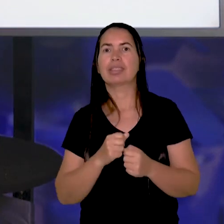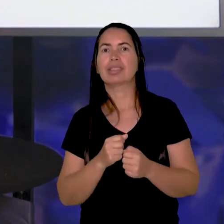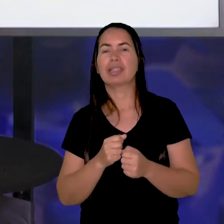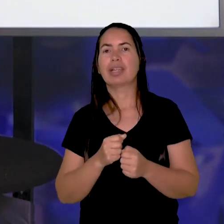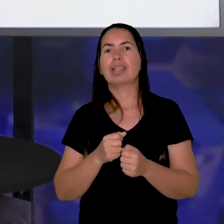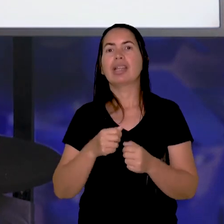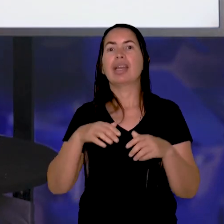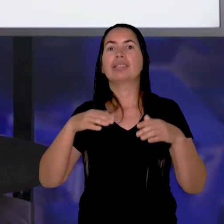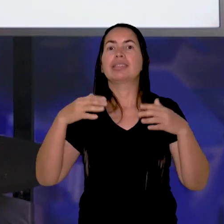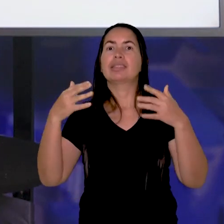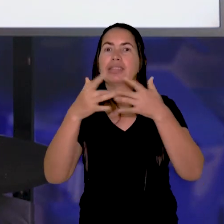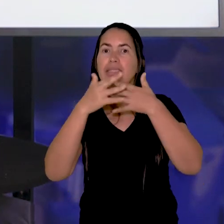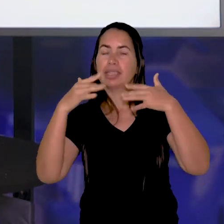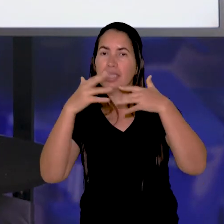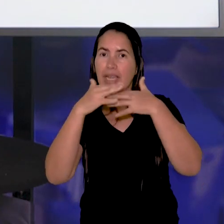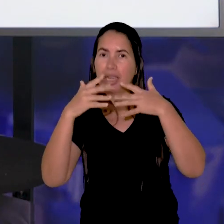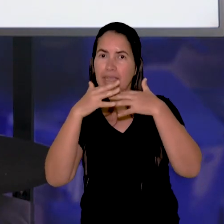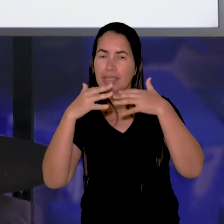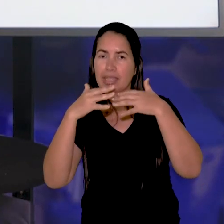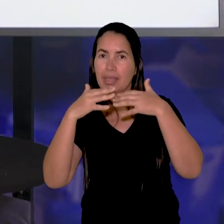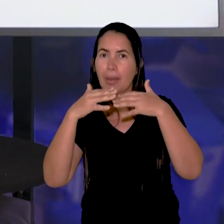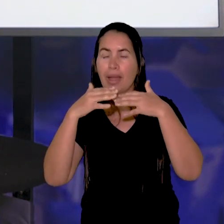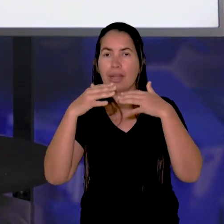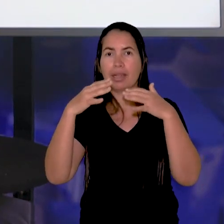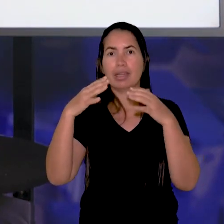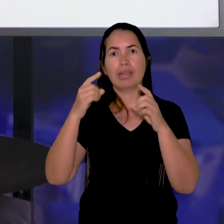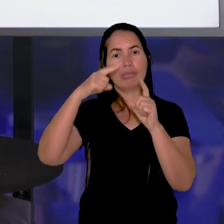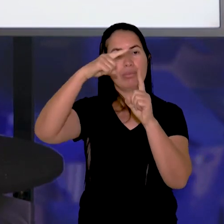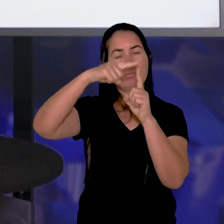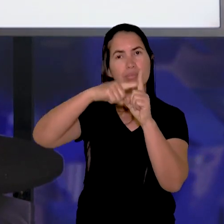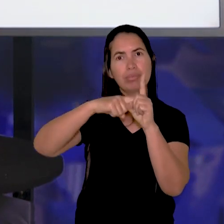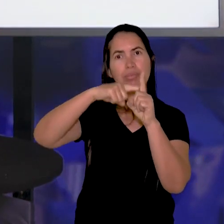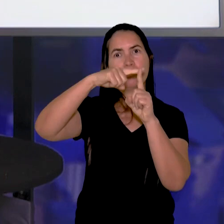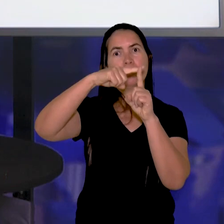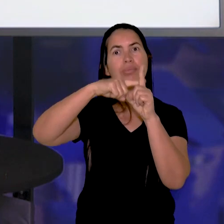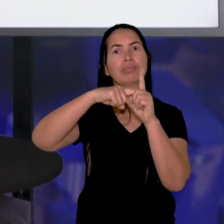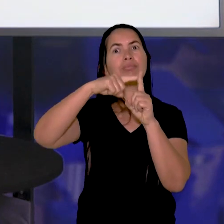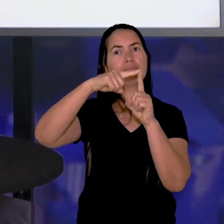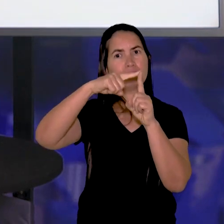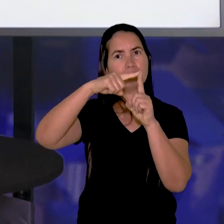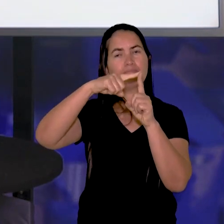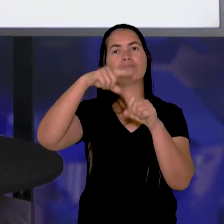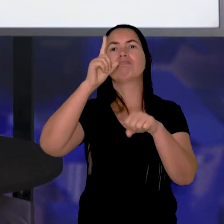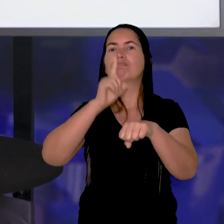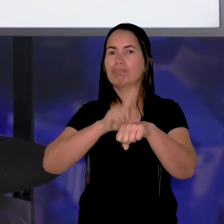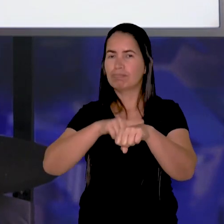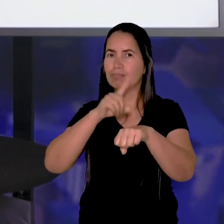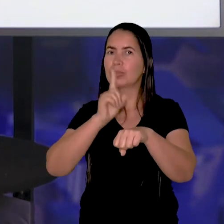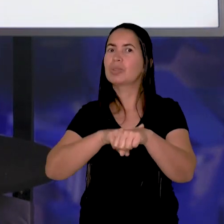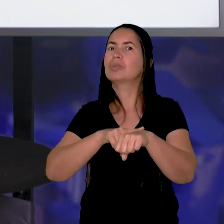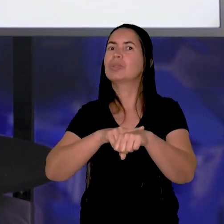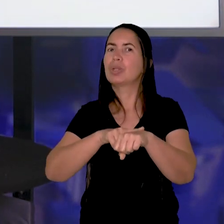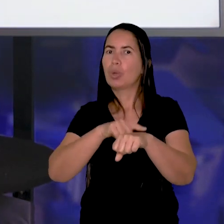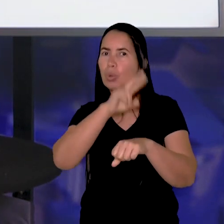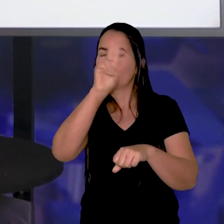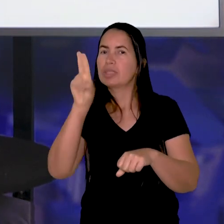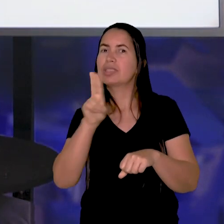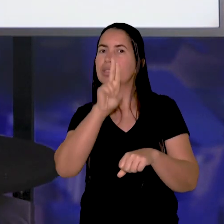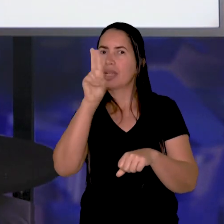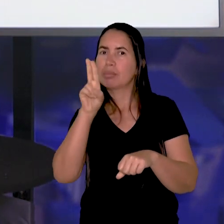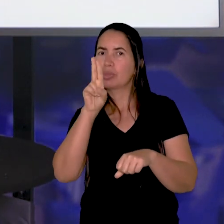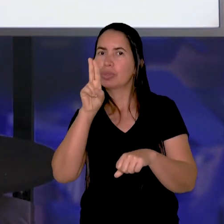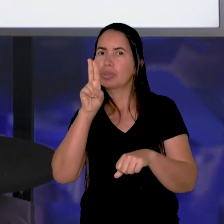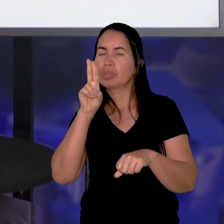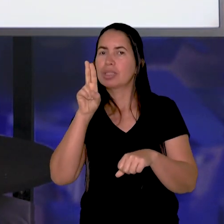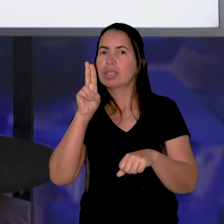Na nossa cidade, oscila bastante a temperatura nesse período. Então, nós usamos